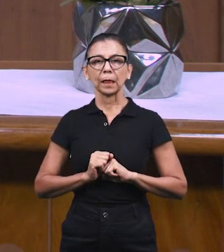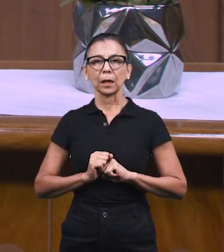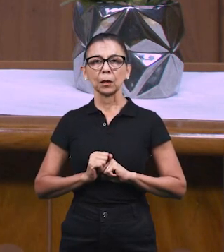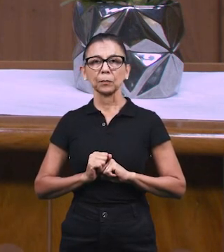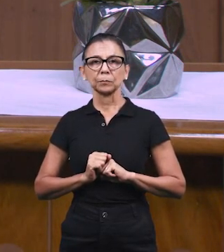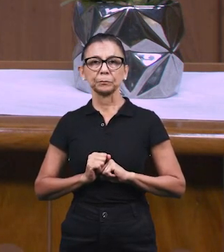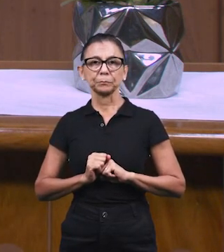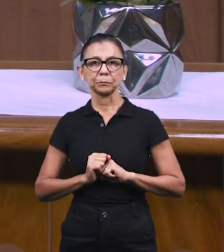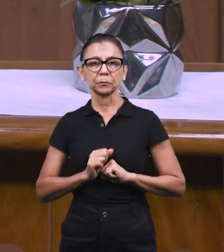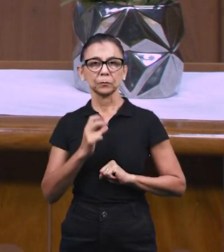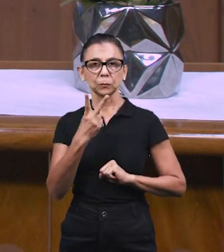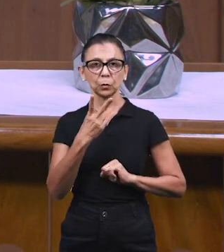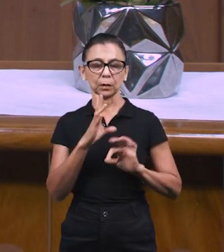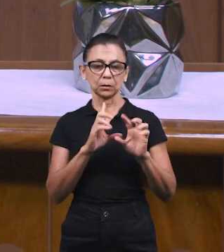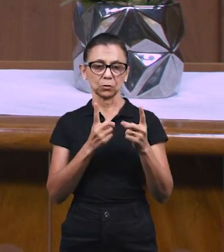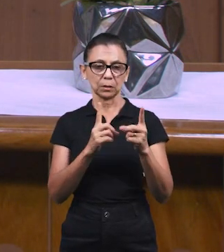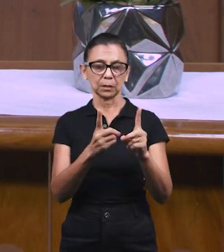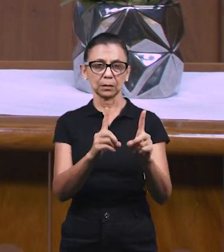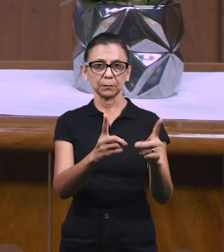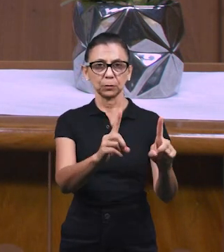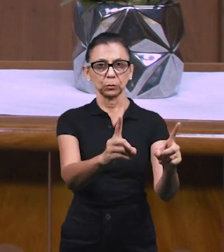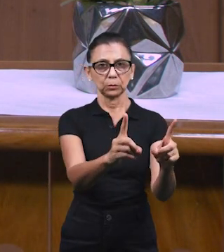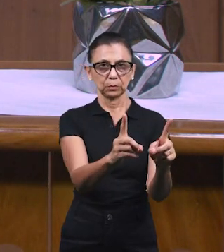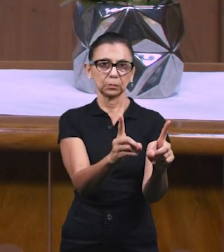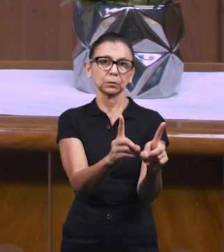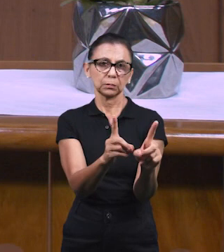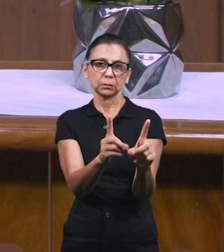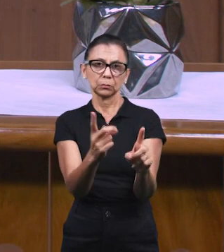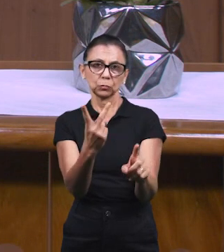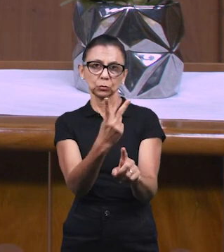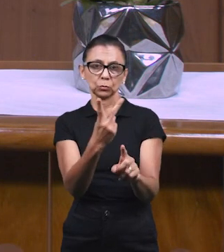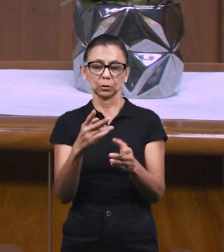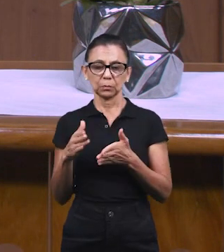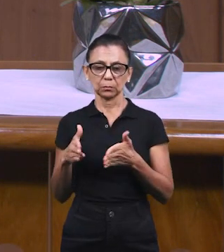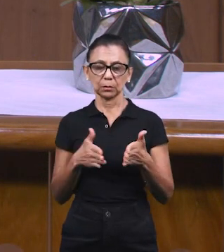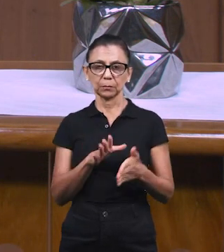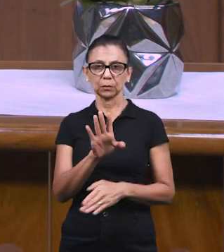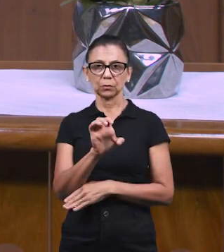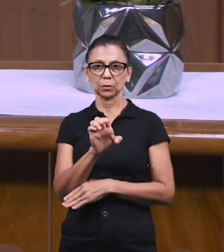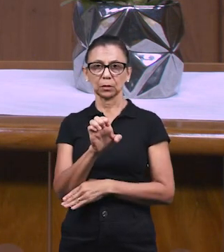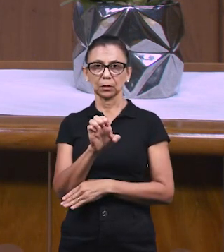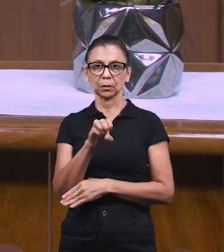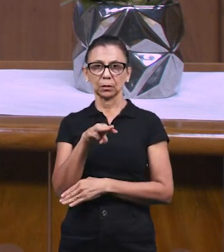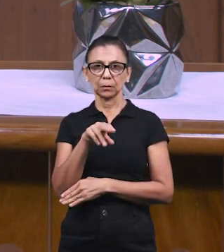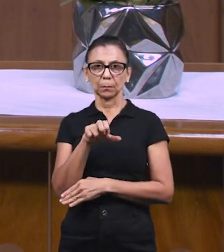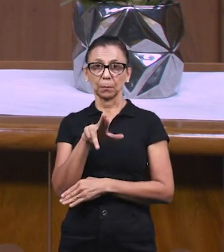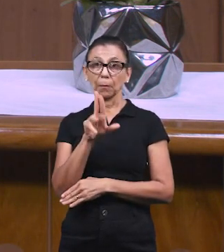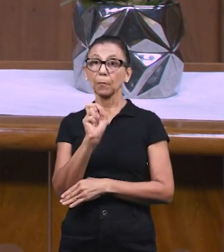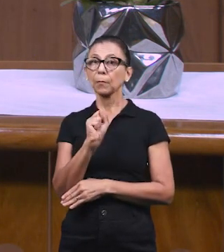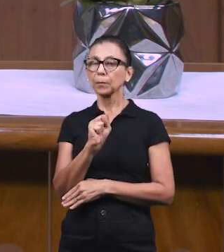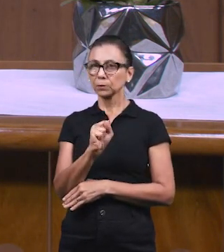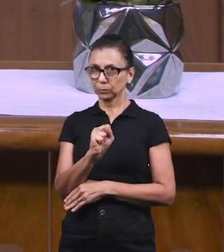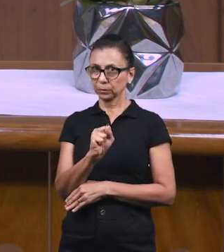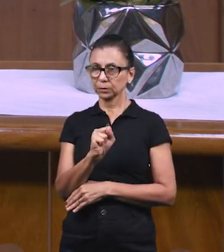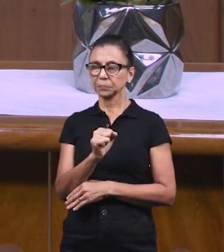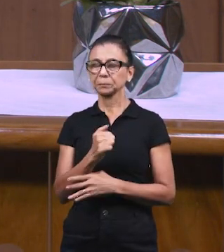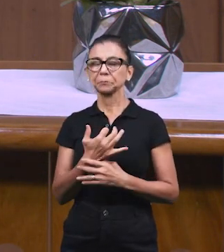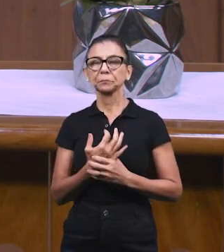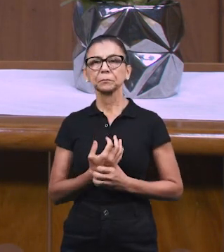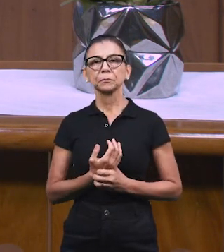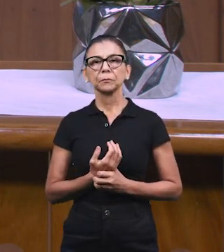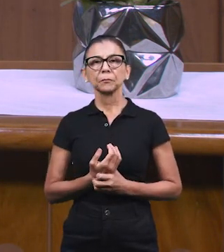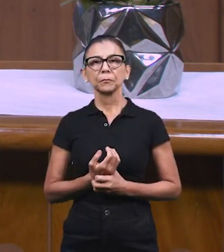dirigida aos discípulos quando eles estavam no caminho de Emaús. Jesus